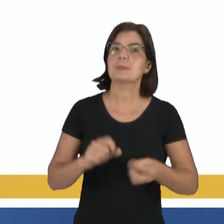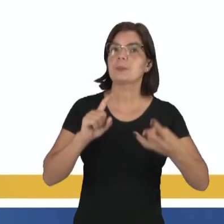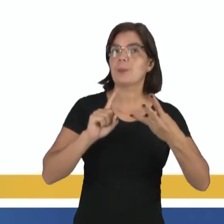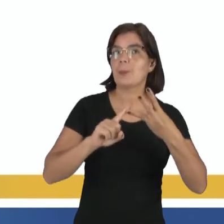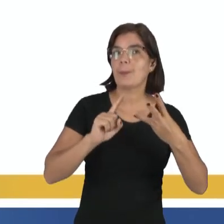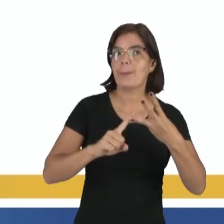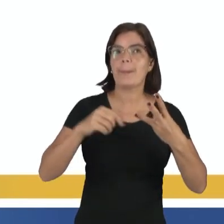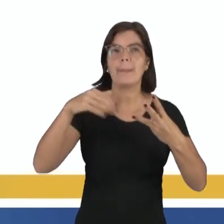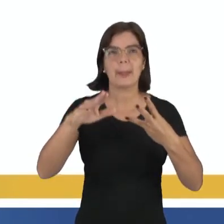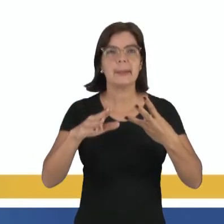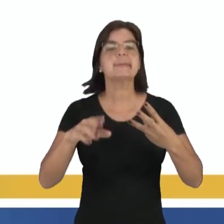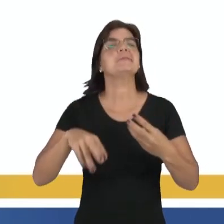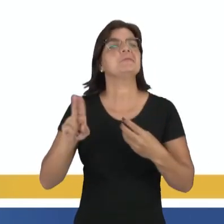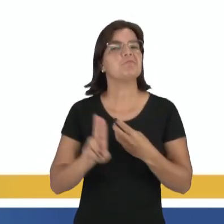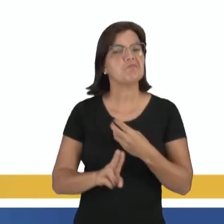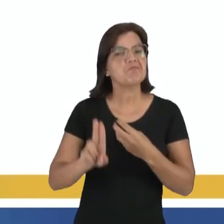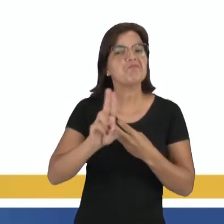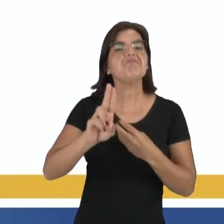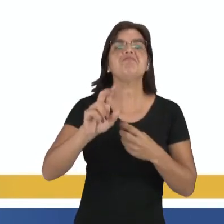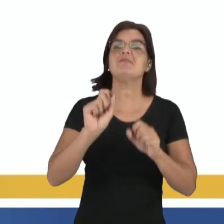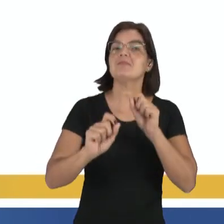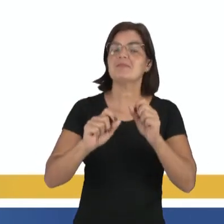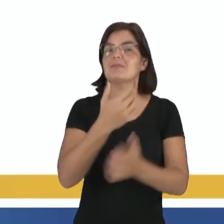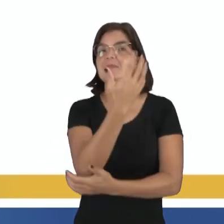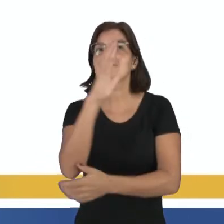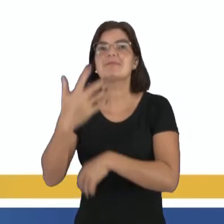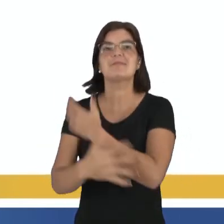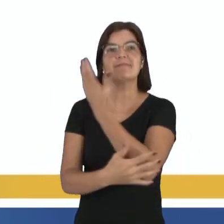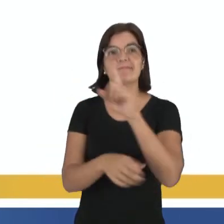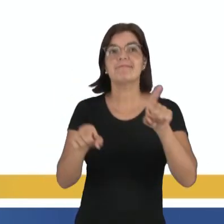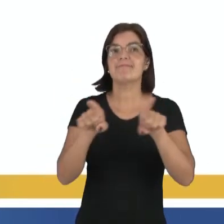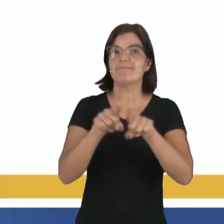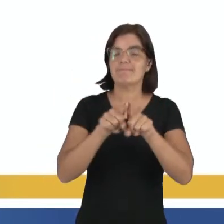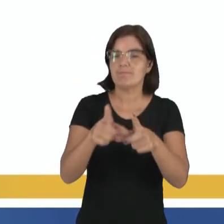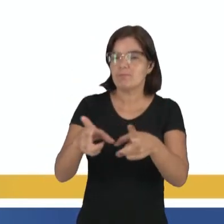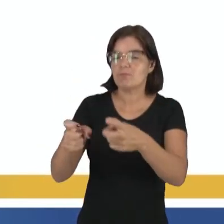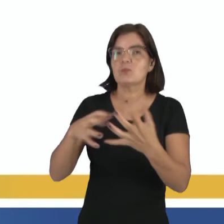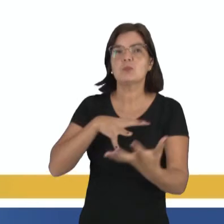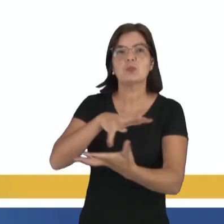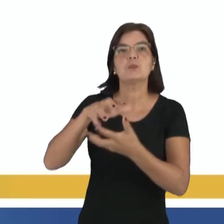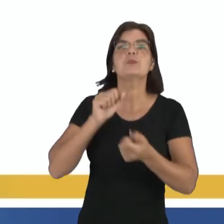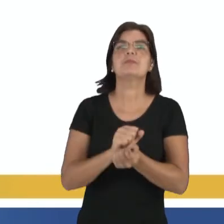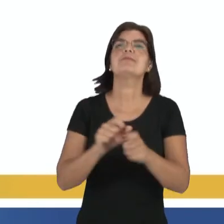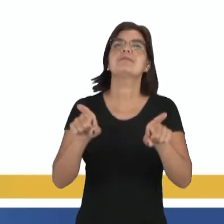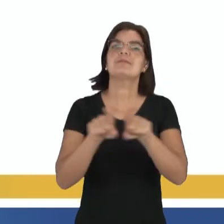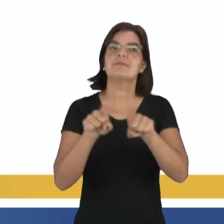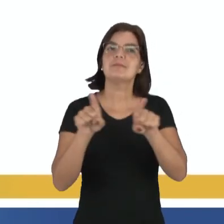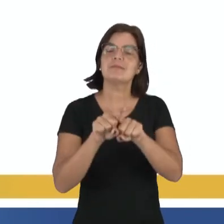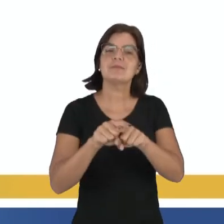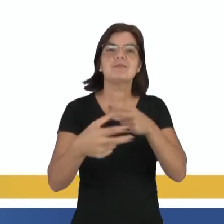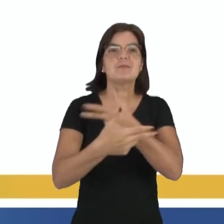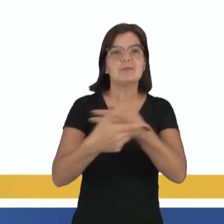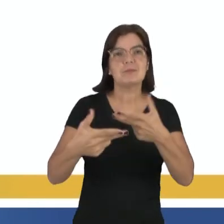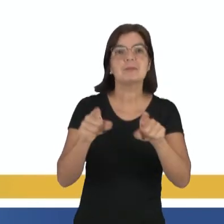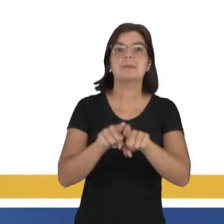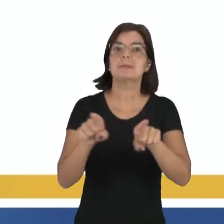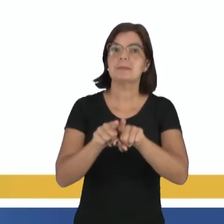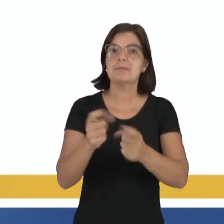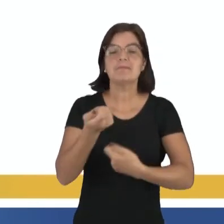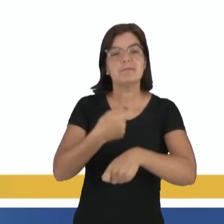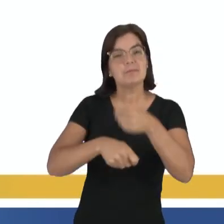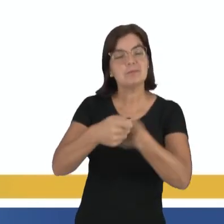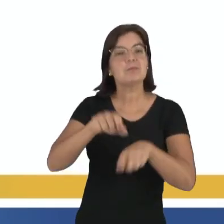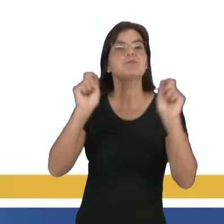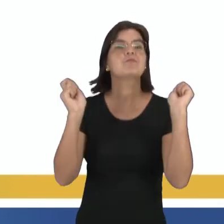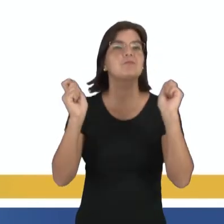terceiro elemento mais abundante na natureza, e a maior parte de sua extração mundial é destinada à obtenção desse elemento.